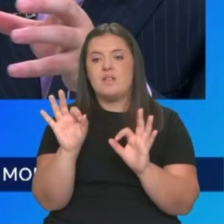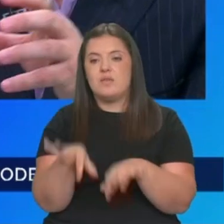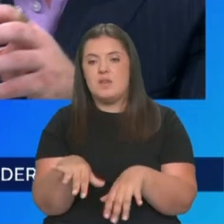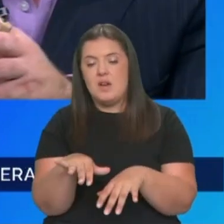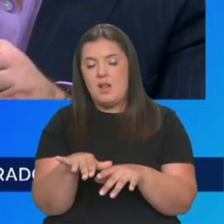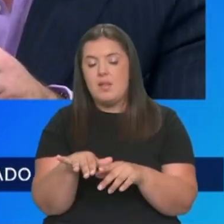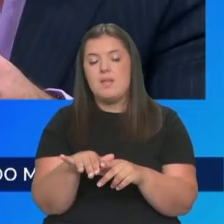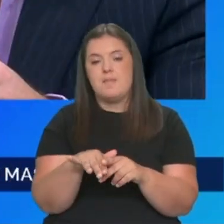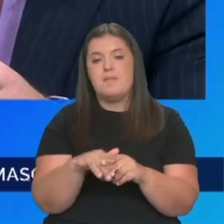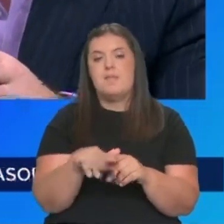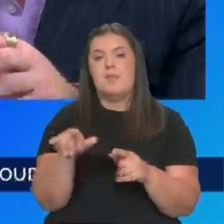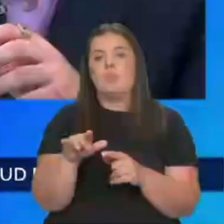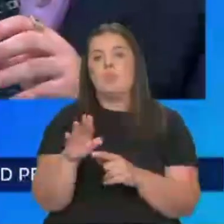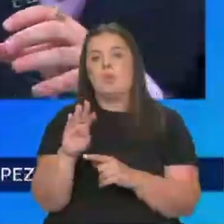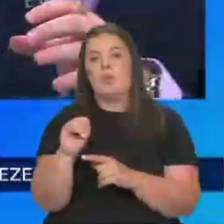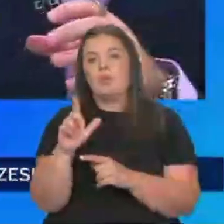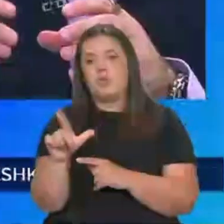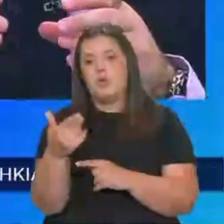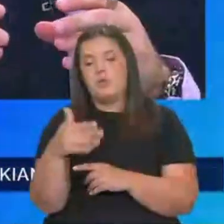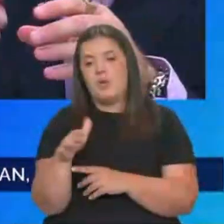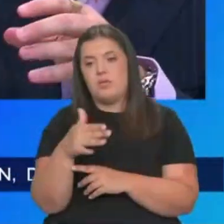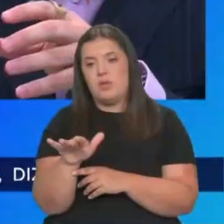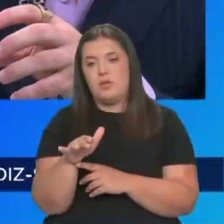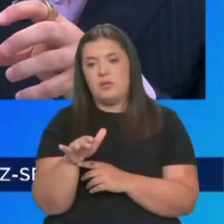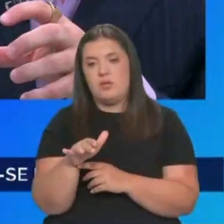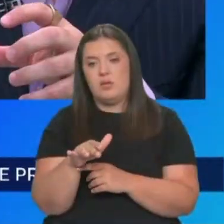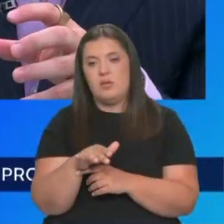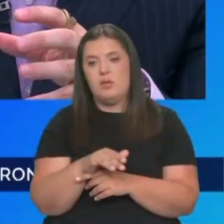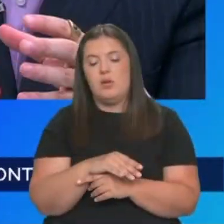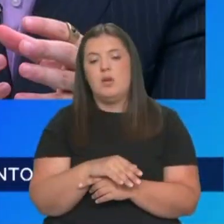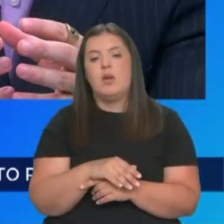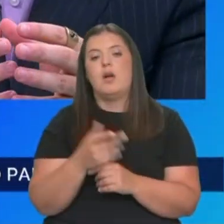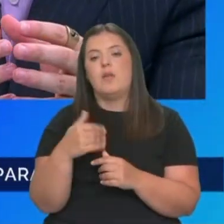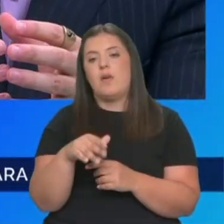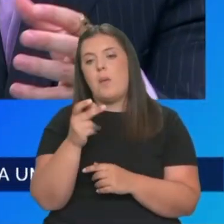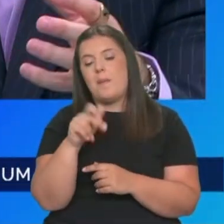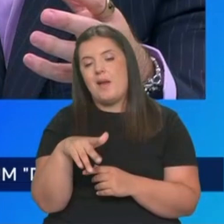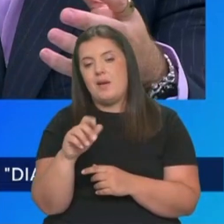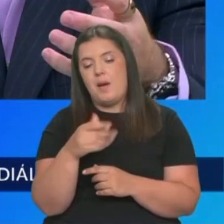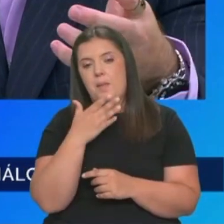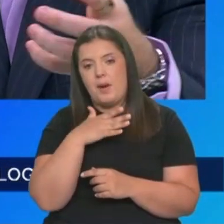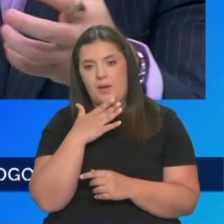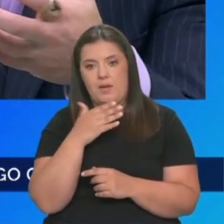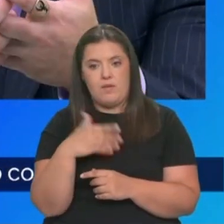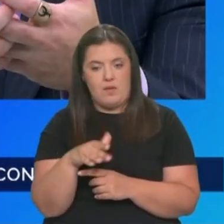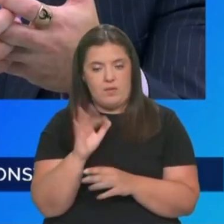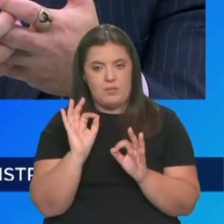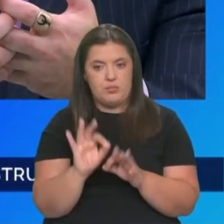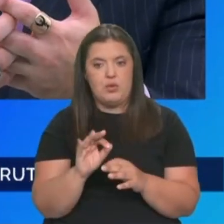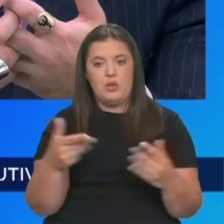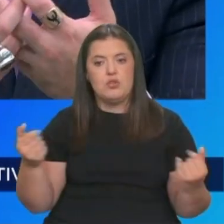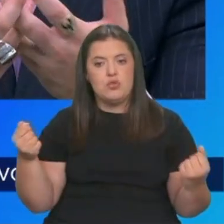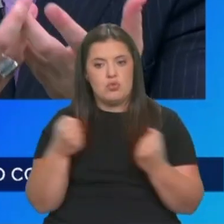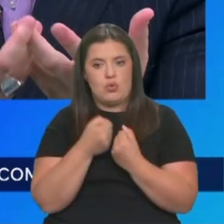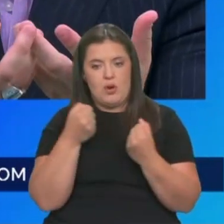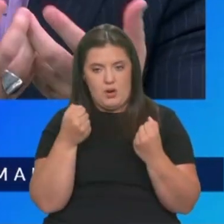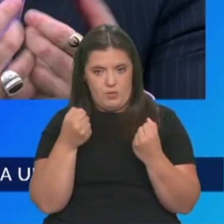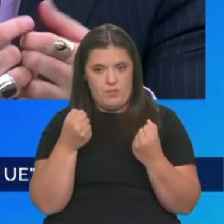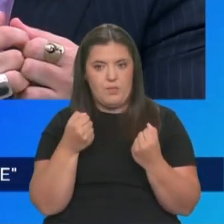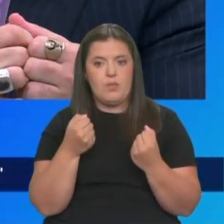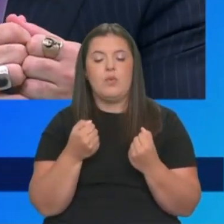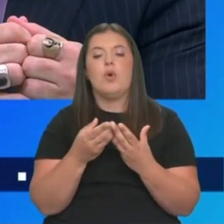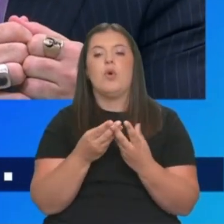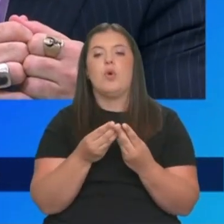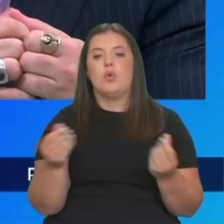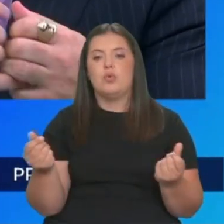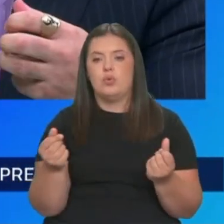Sol. O Sol vai se tornar uma anã branca daqui a mais de 4 mil milhões de anos. E que chocaram. O